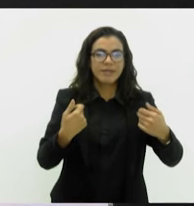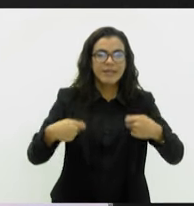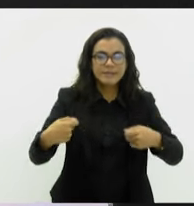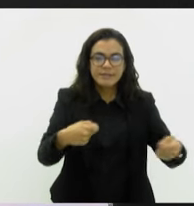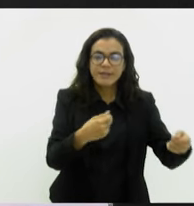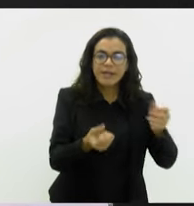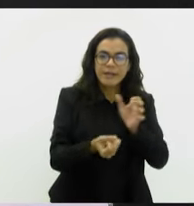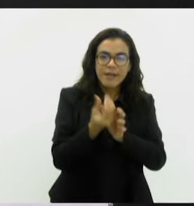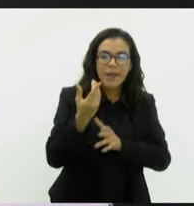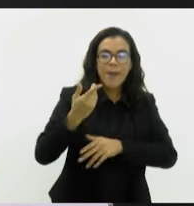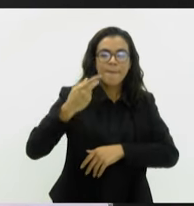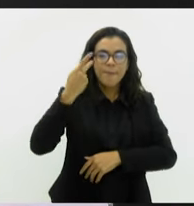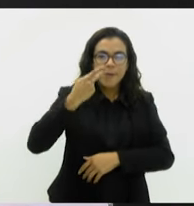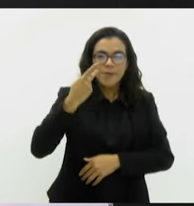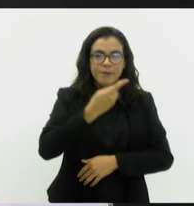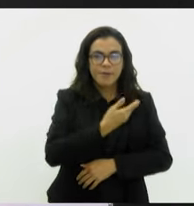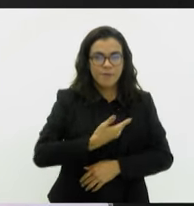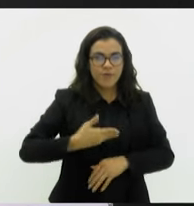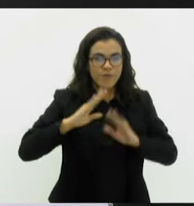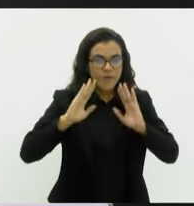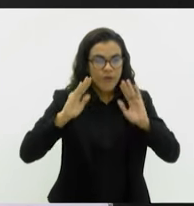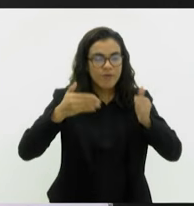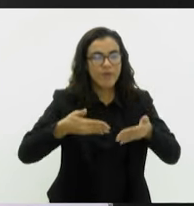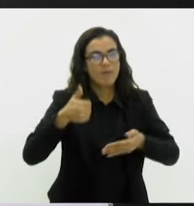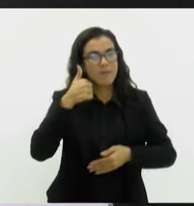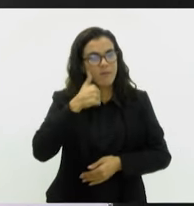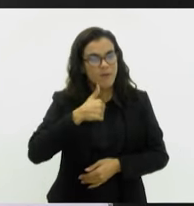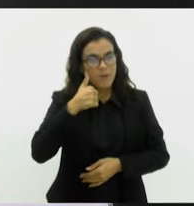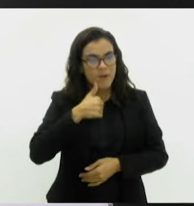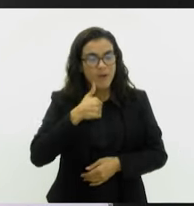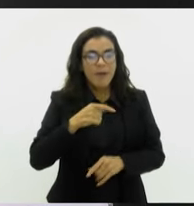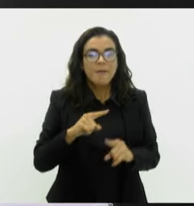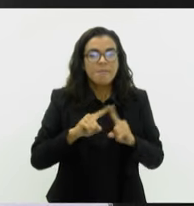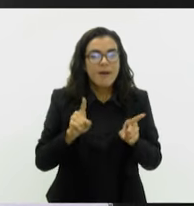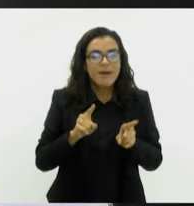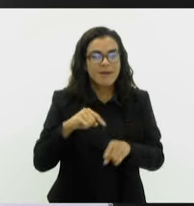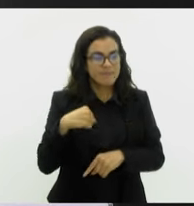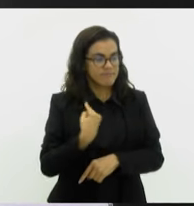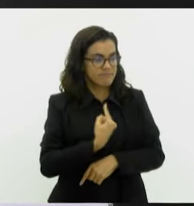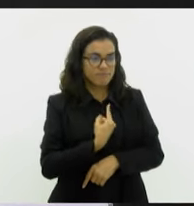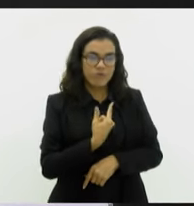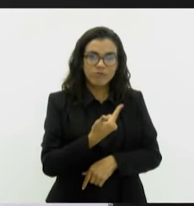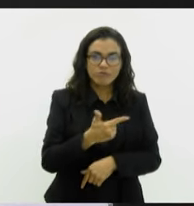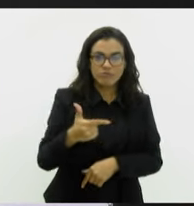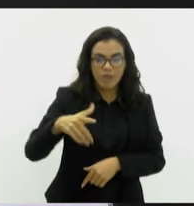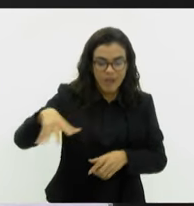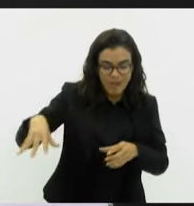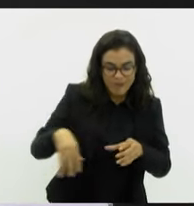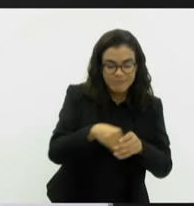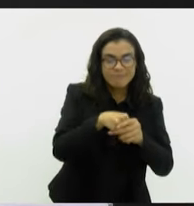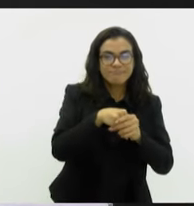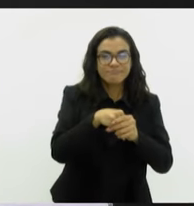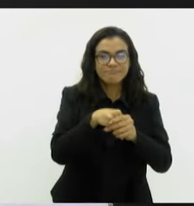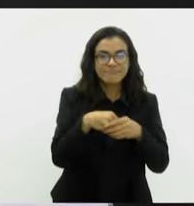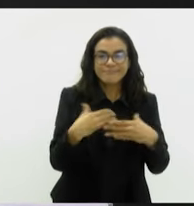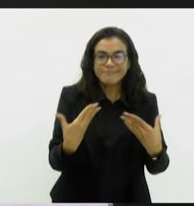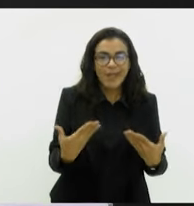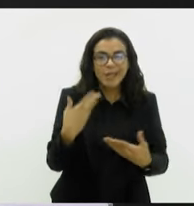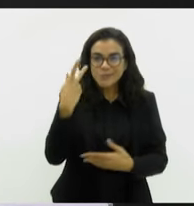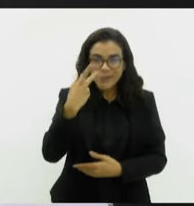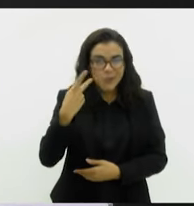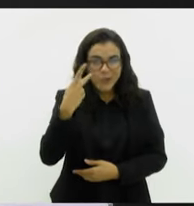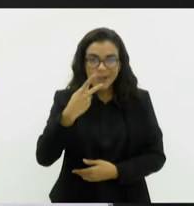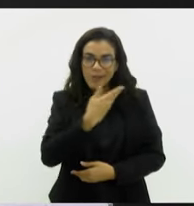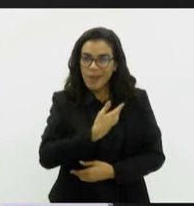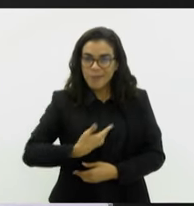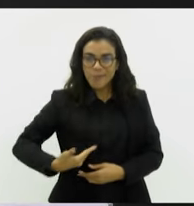políticas públicas voltadas para as mulheres acontecerem Mas se nós não estivermos inseridas nesse debate as políticas